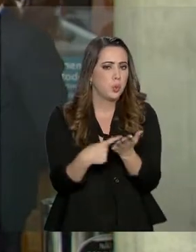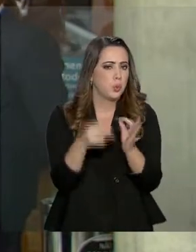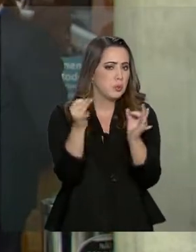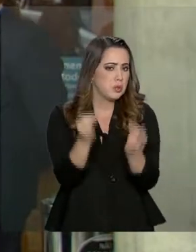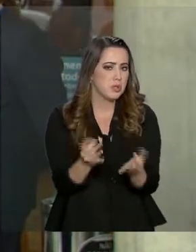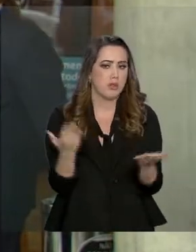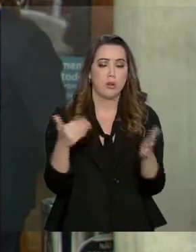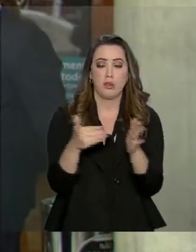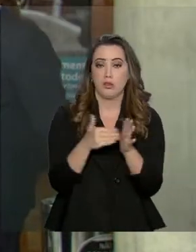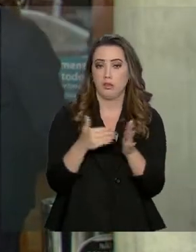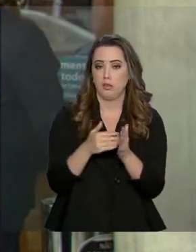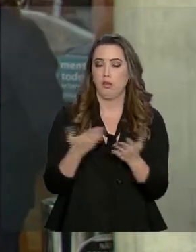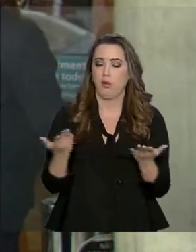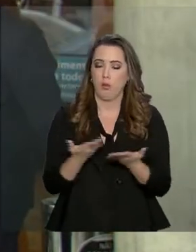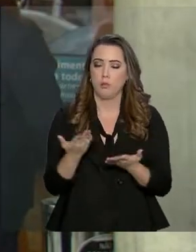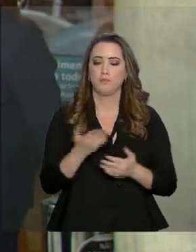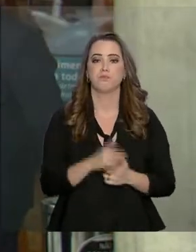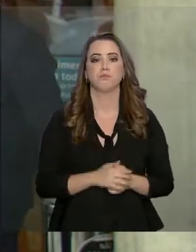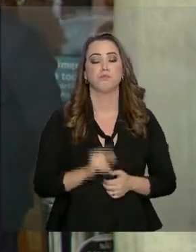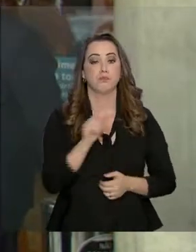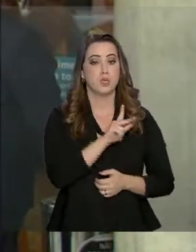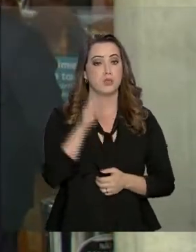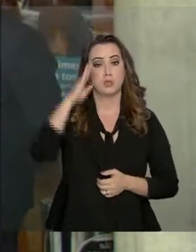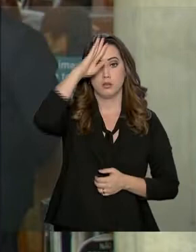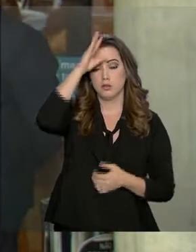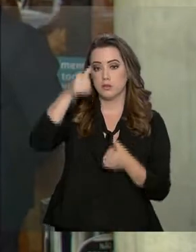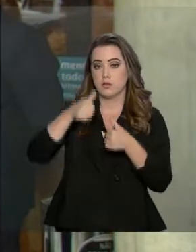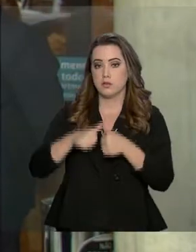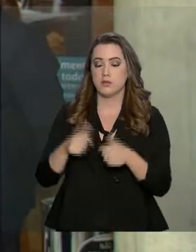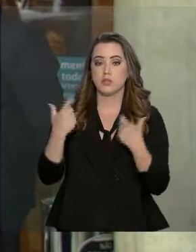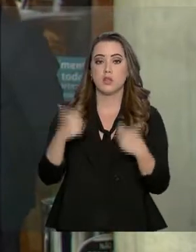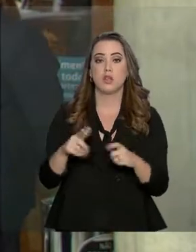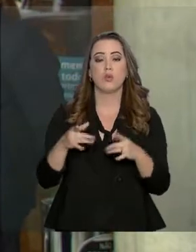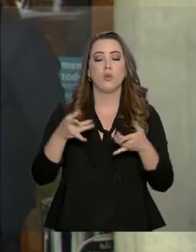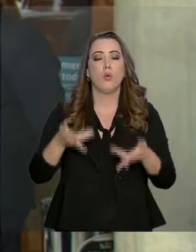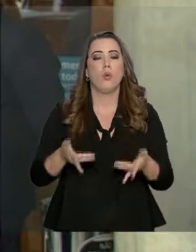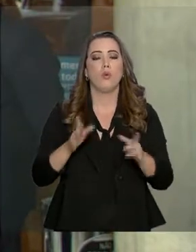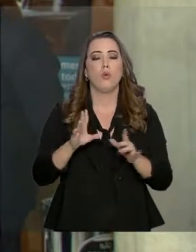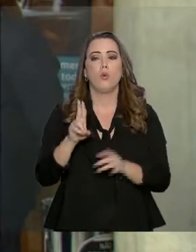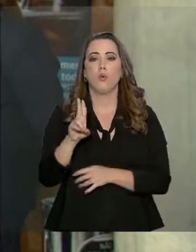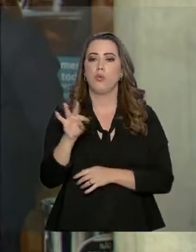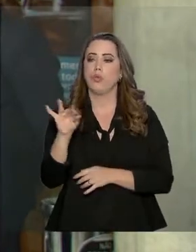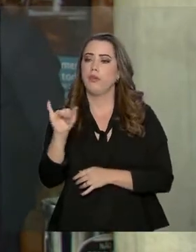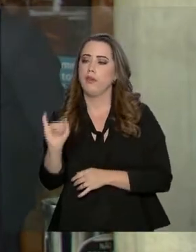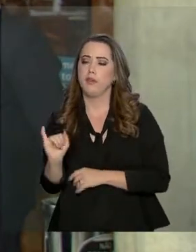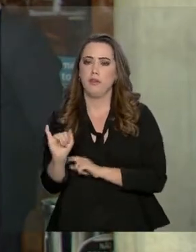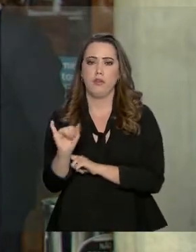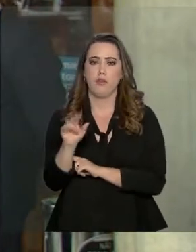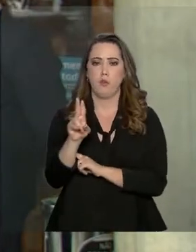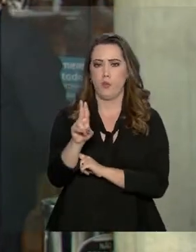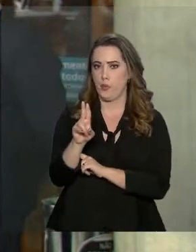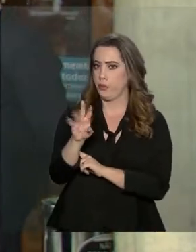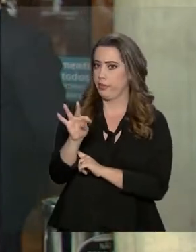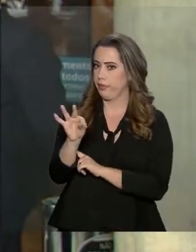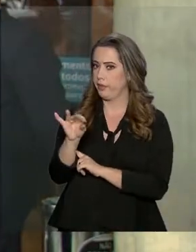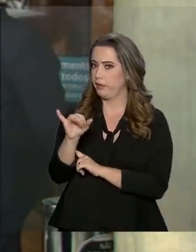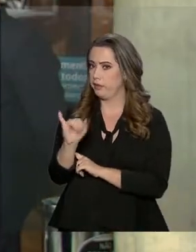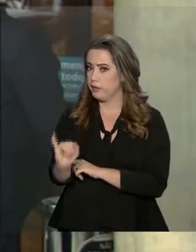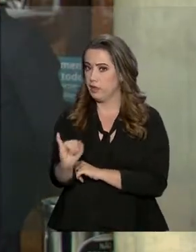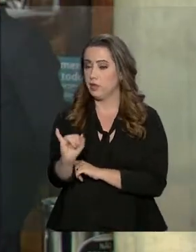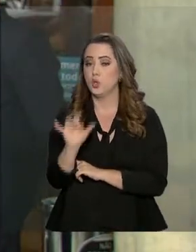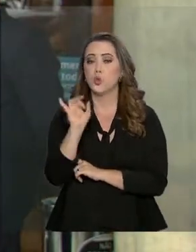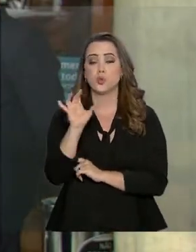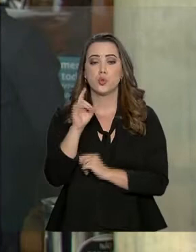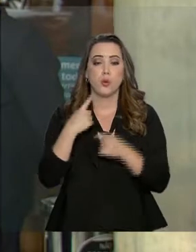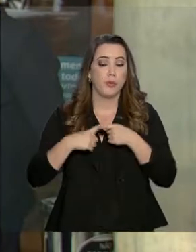oficiais até o momento. Jair Bolsonaro permanece em um quarto na UTI, a unidade de terapia intensiva, apenas por